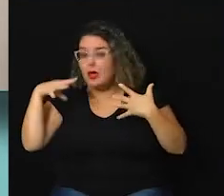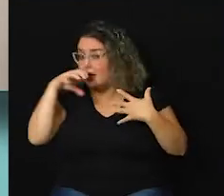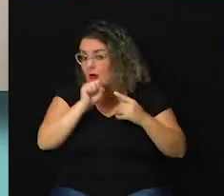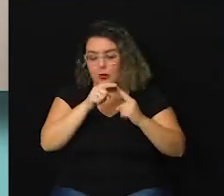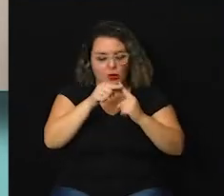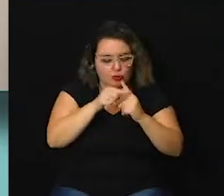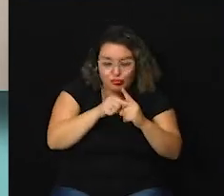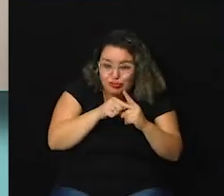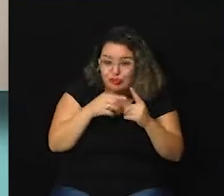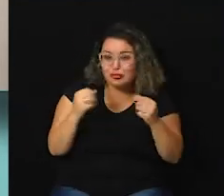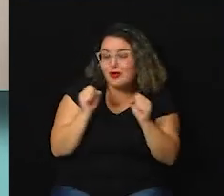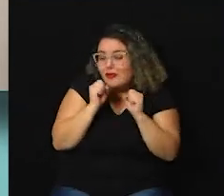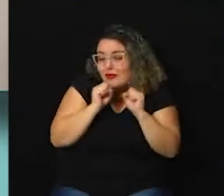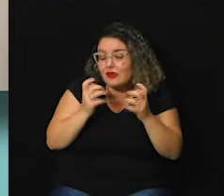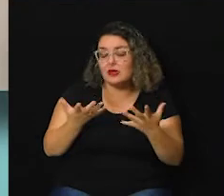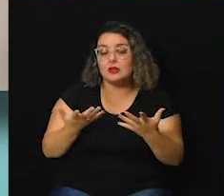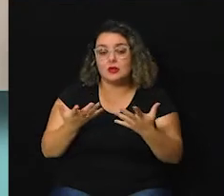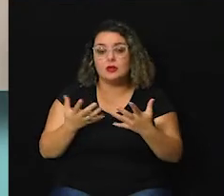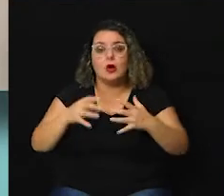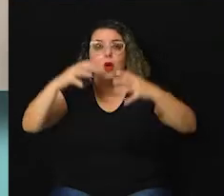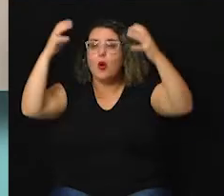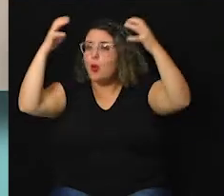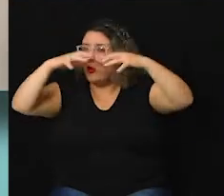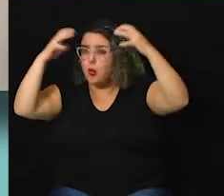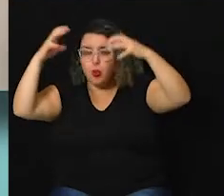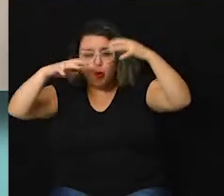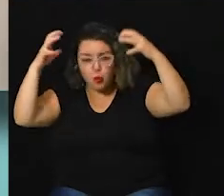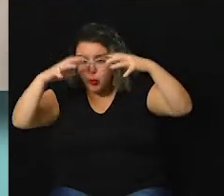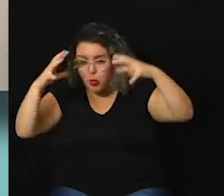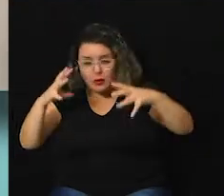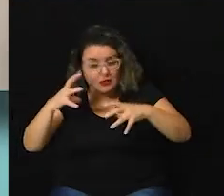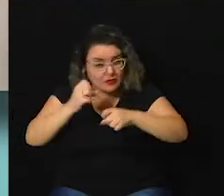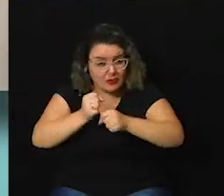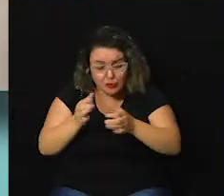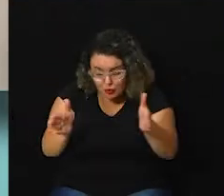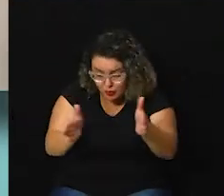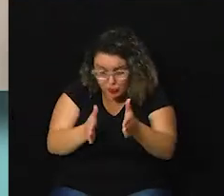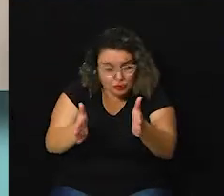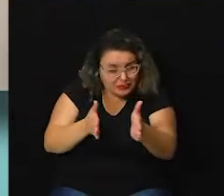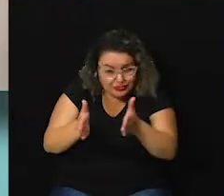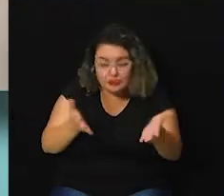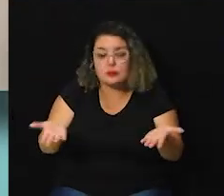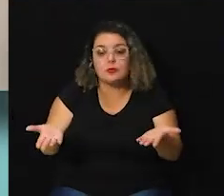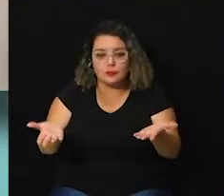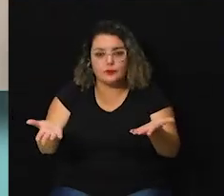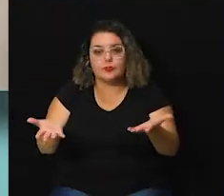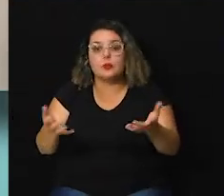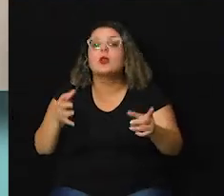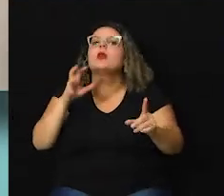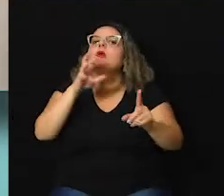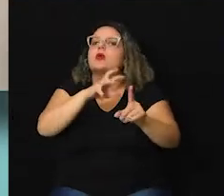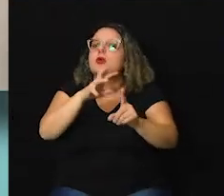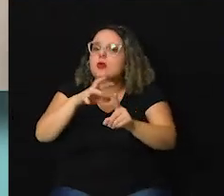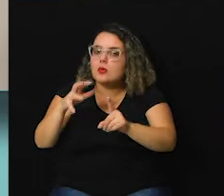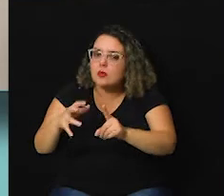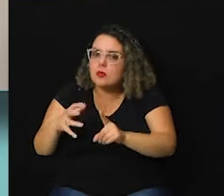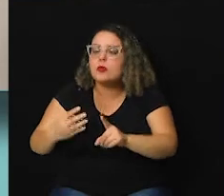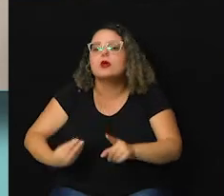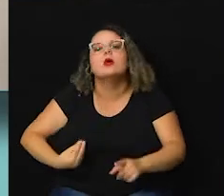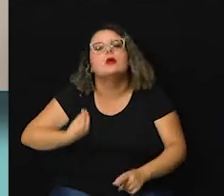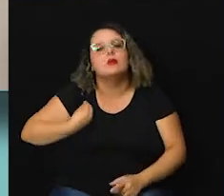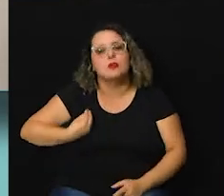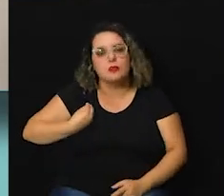muito rapidamente fica baixo, chuvas concentradas em curto período, e isso tem afetado